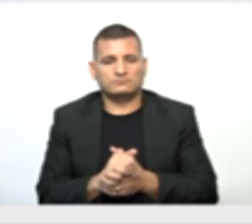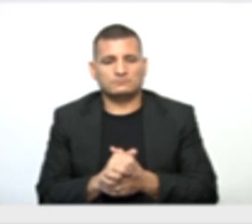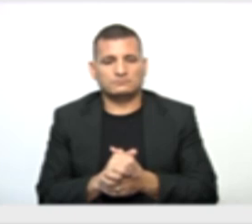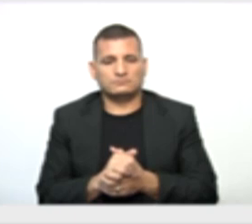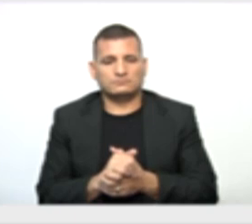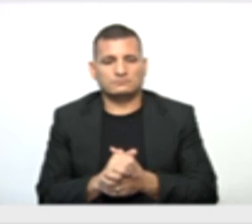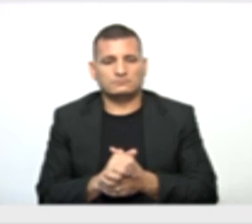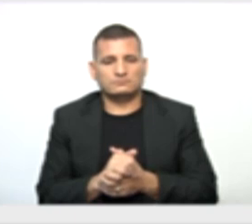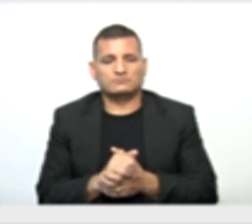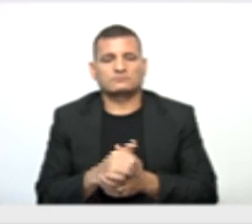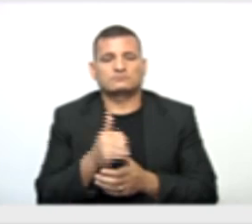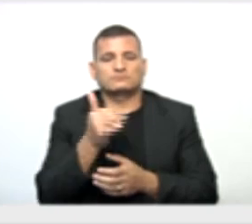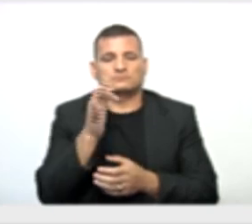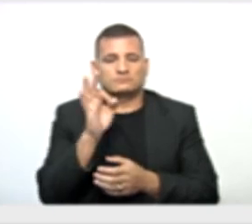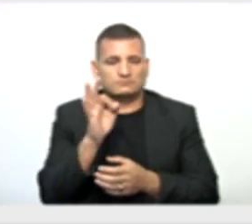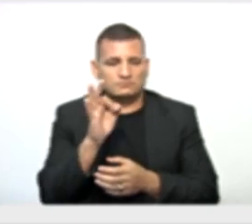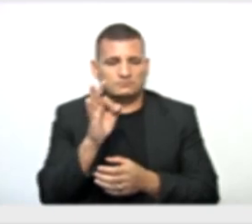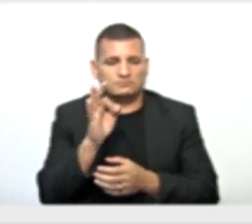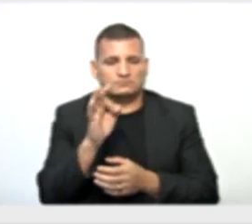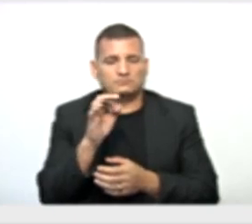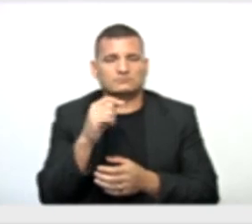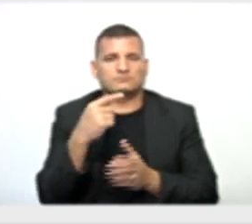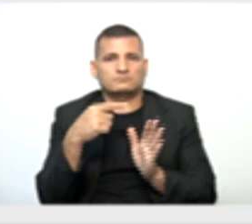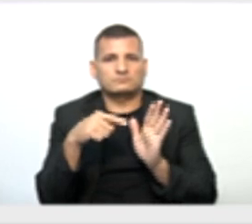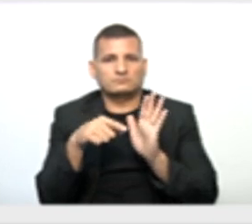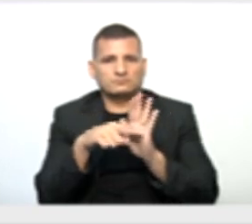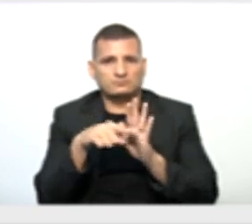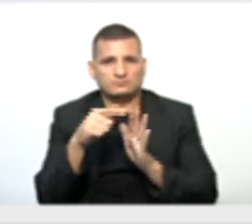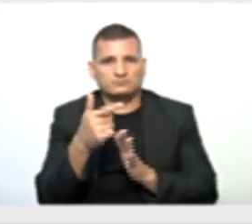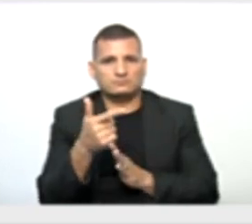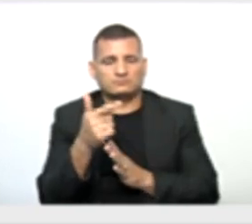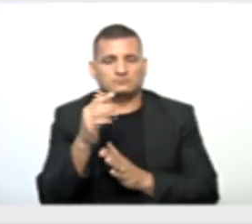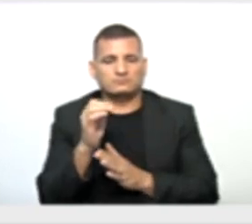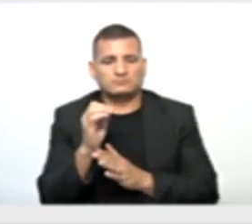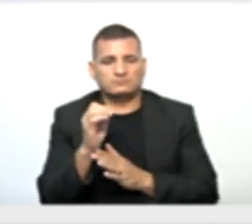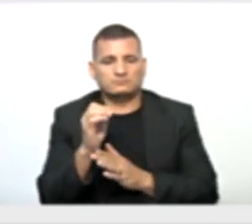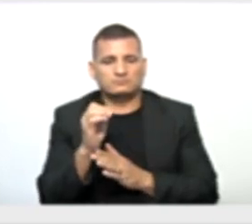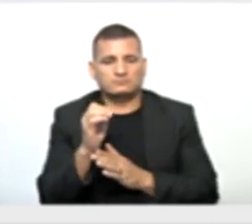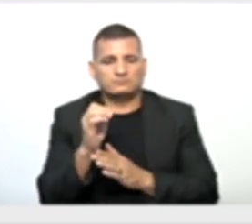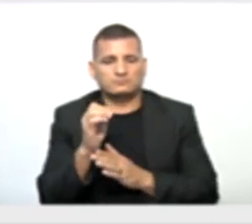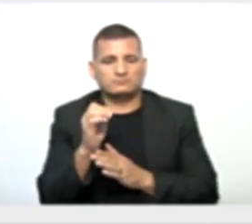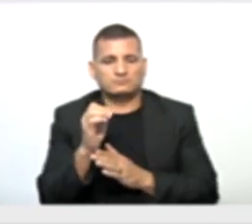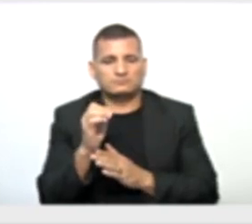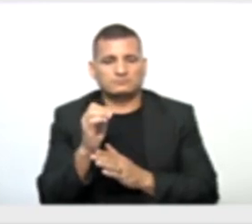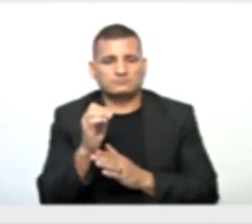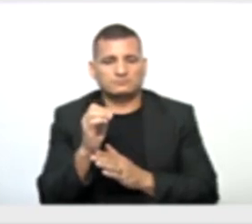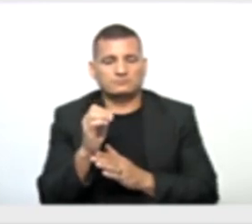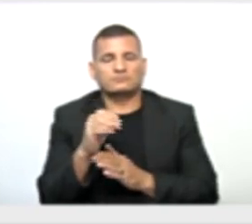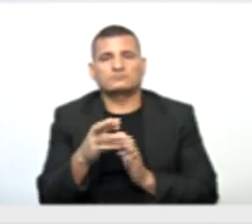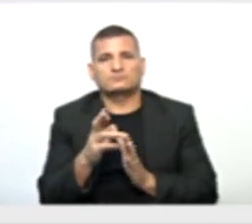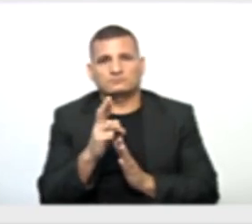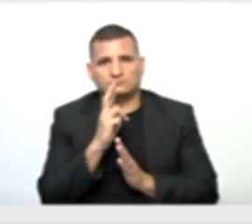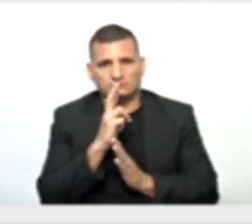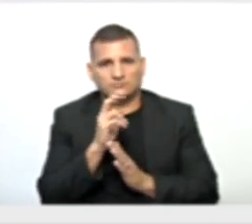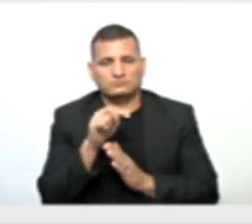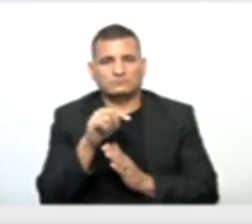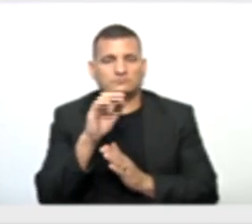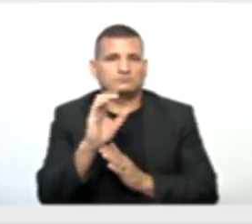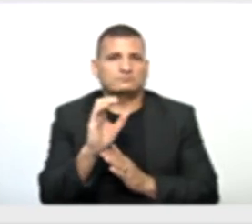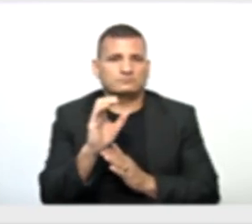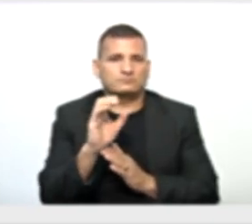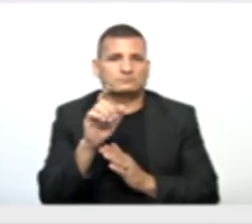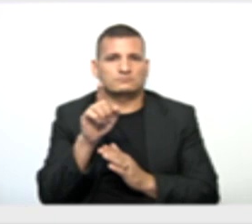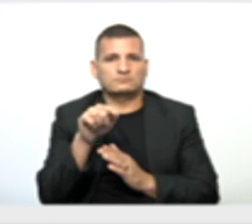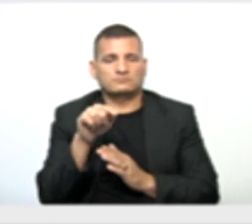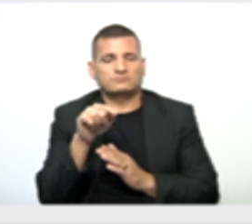Vou tentar de novo. 10 e menos 20. Agora sim, ó, ele deu a resposta que C é